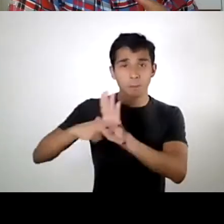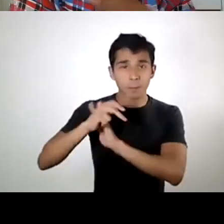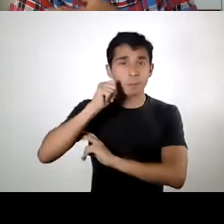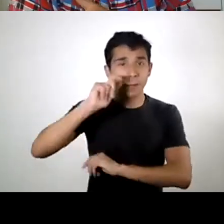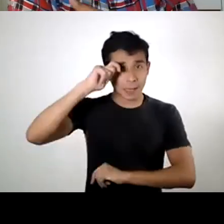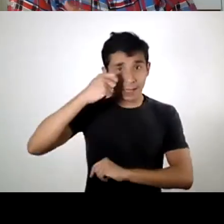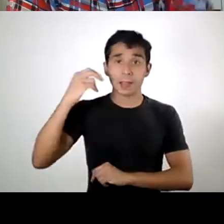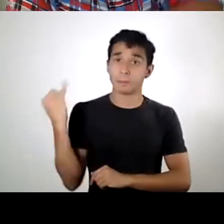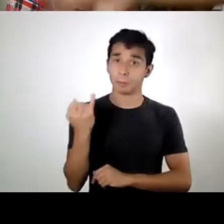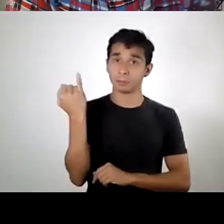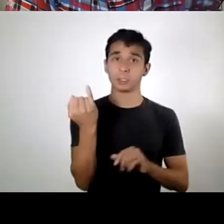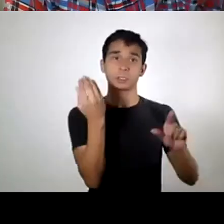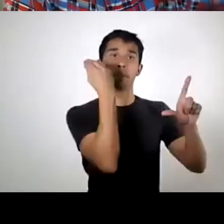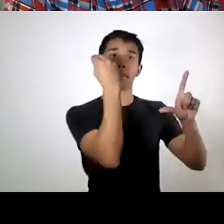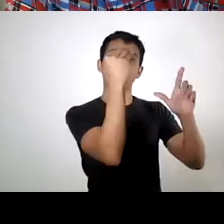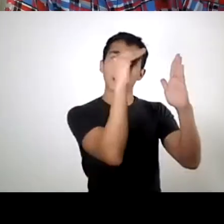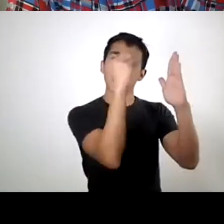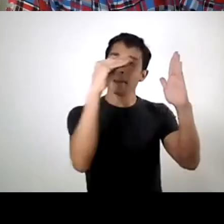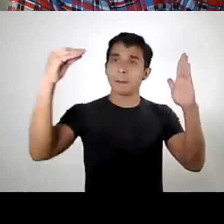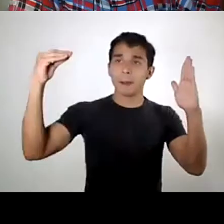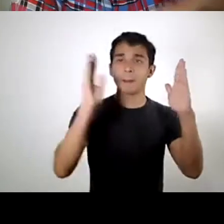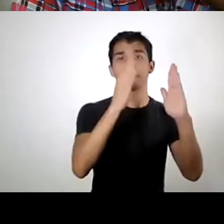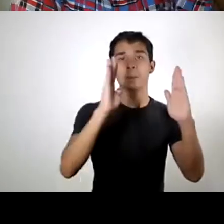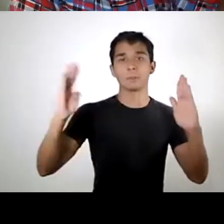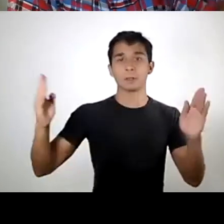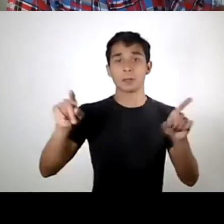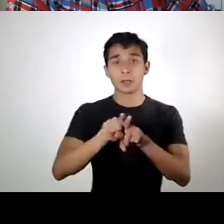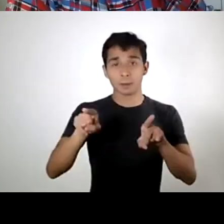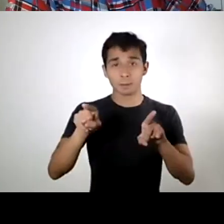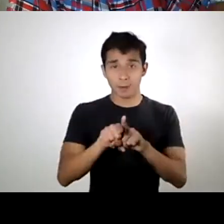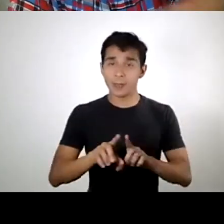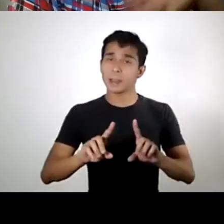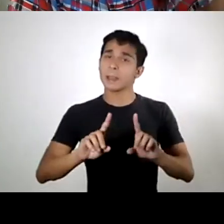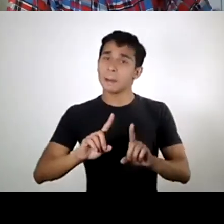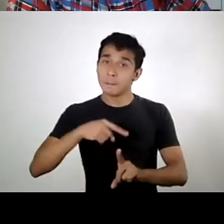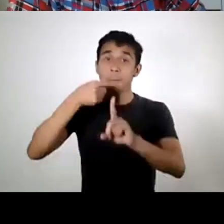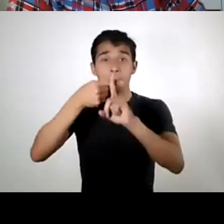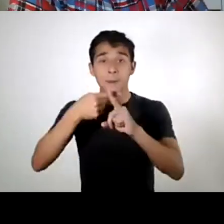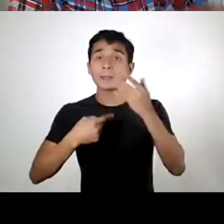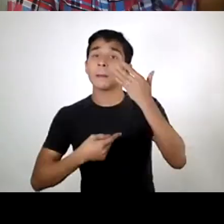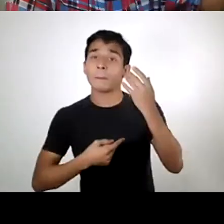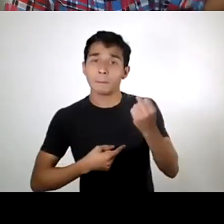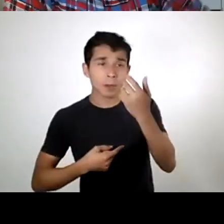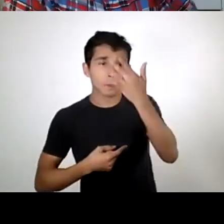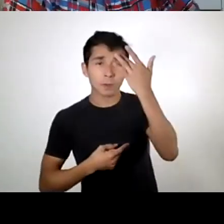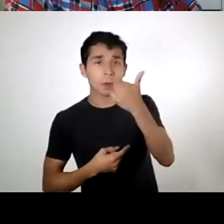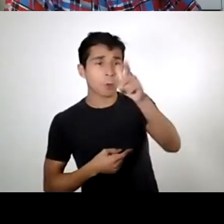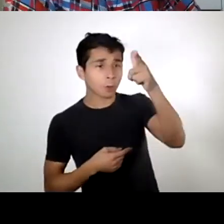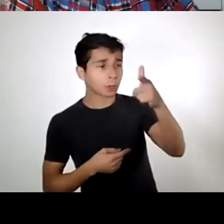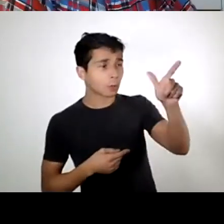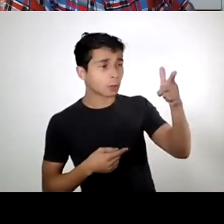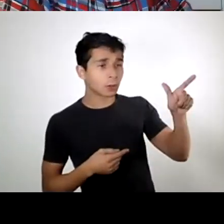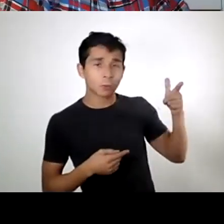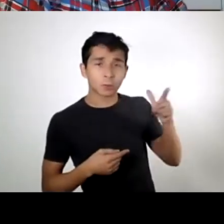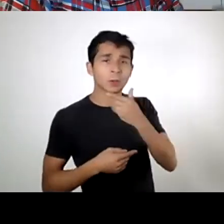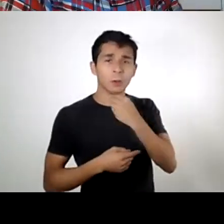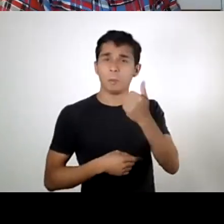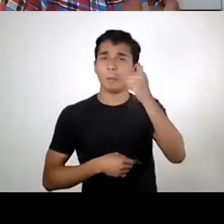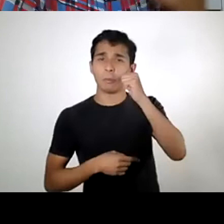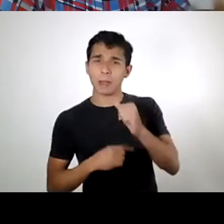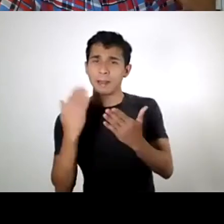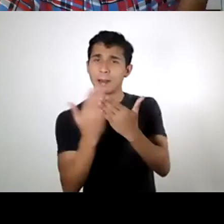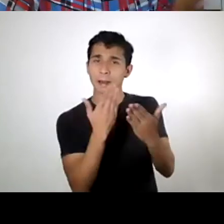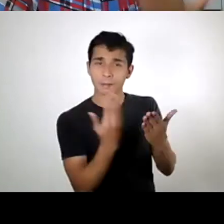nós não estamos dizendo para deixarem de ver outras autoras ou outros autores, deixarem de ler outros autores ou outras autoras. Nós só